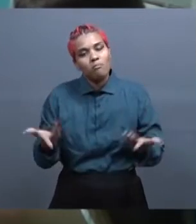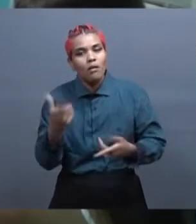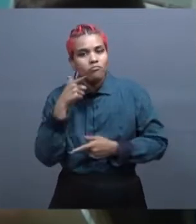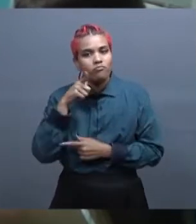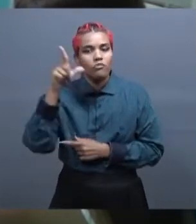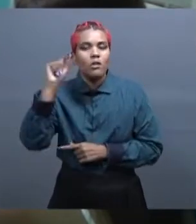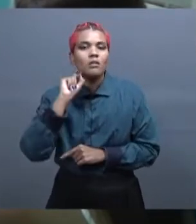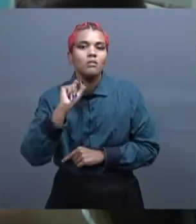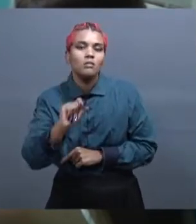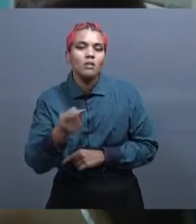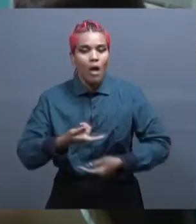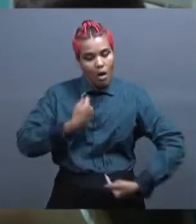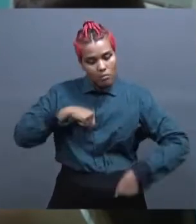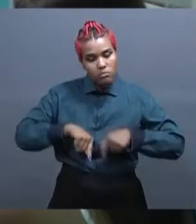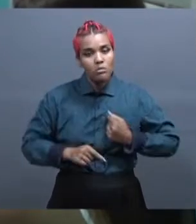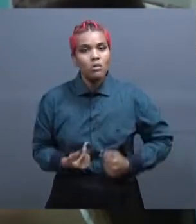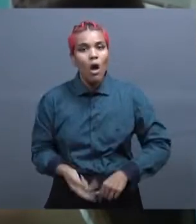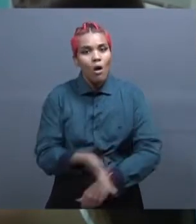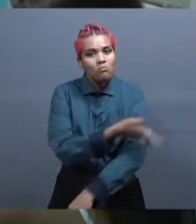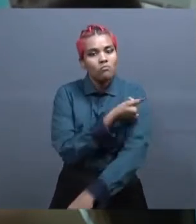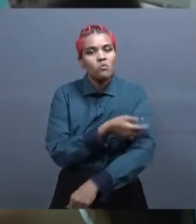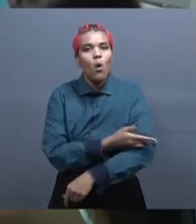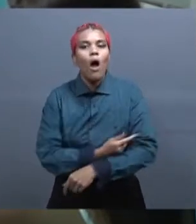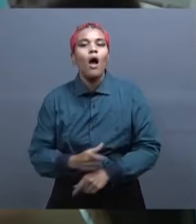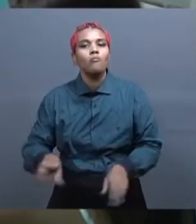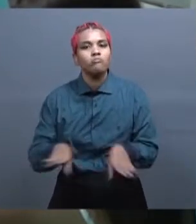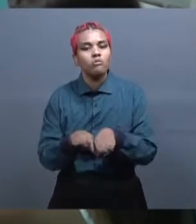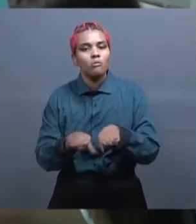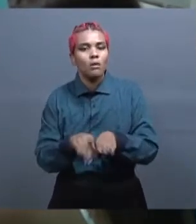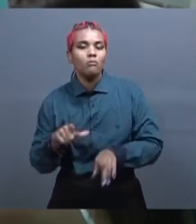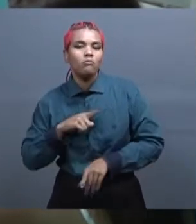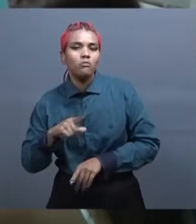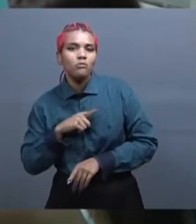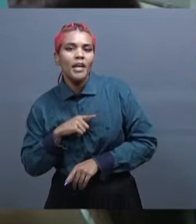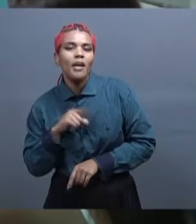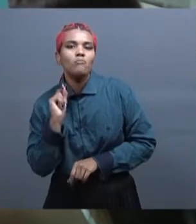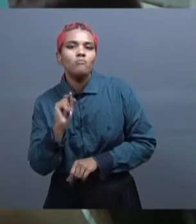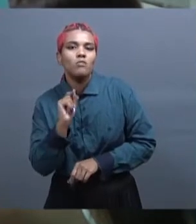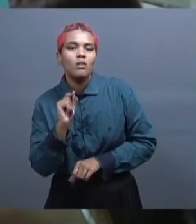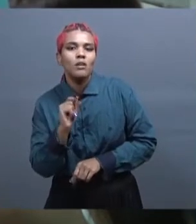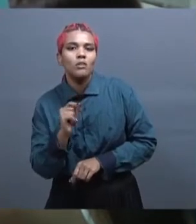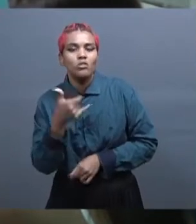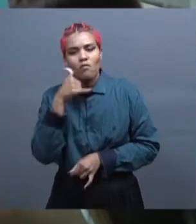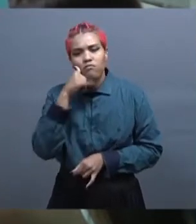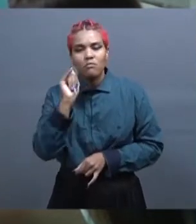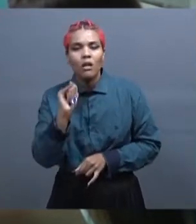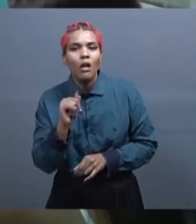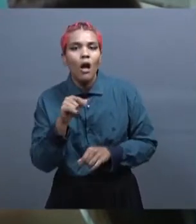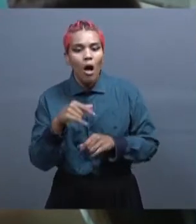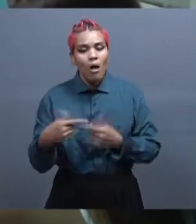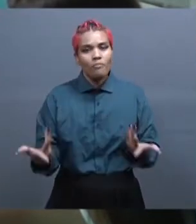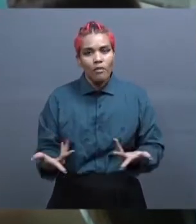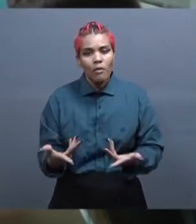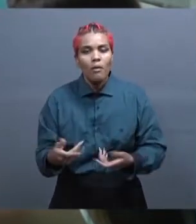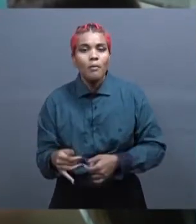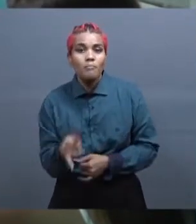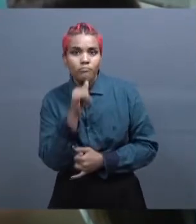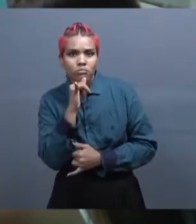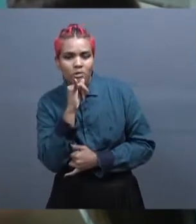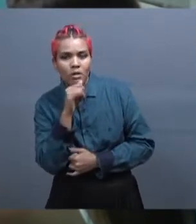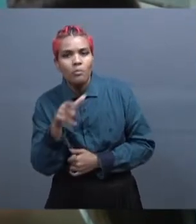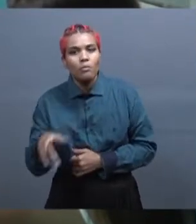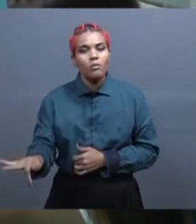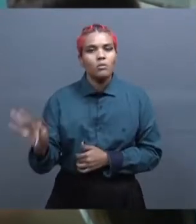doenças a tatuagem também tem um caráter reconstrutivo e preventivo como é o caso de talita que há oito anos